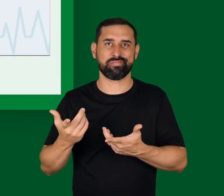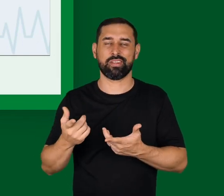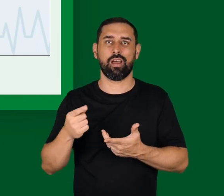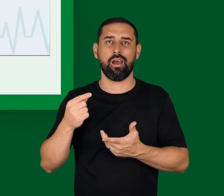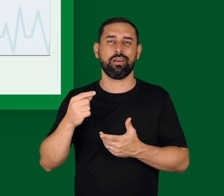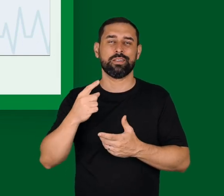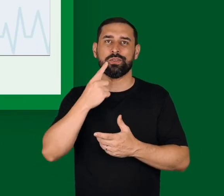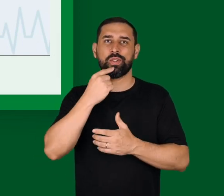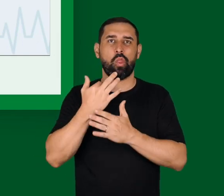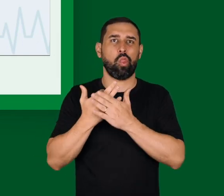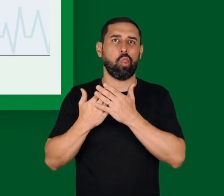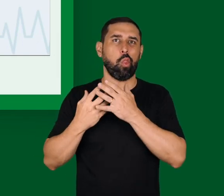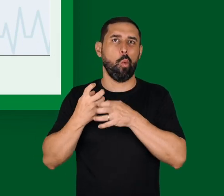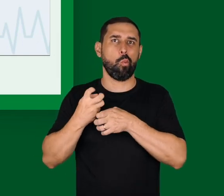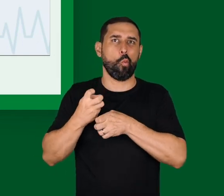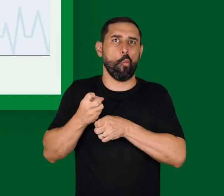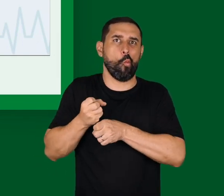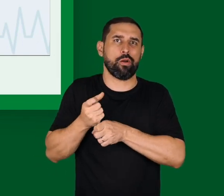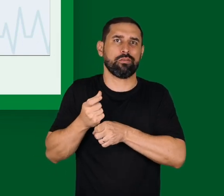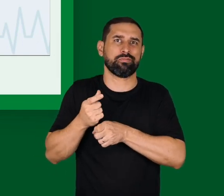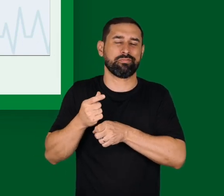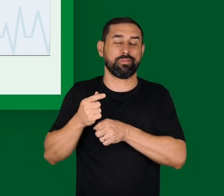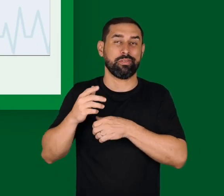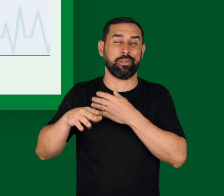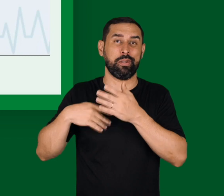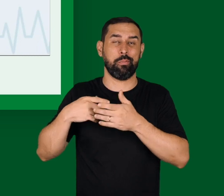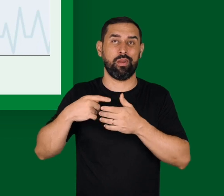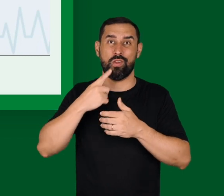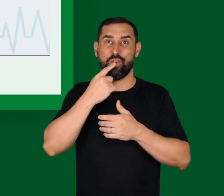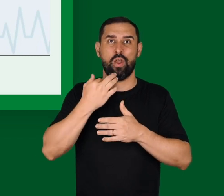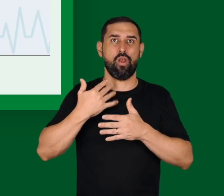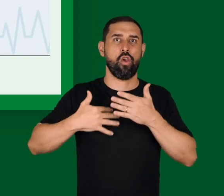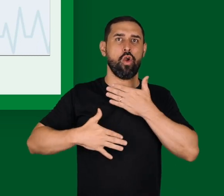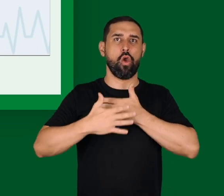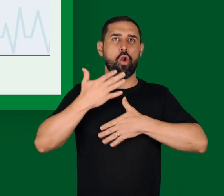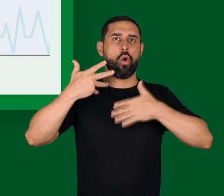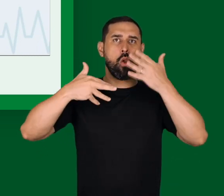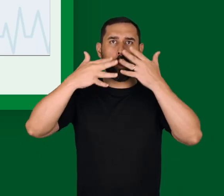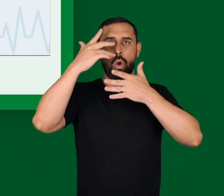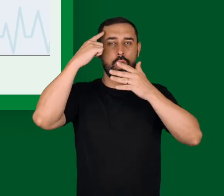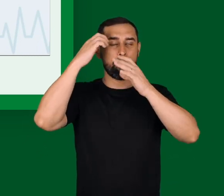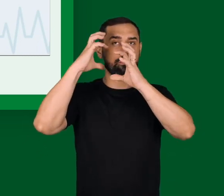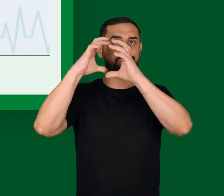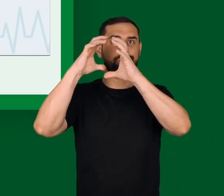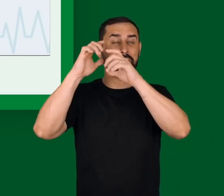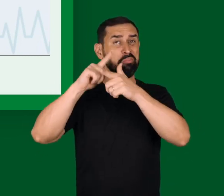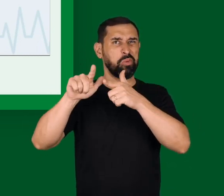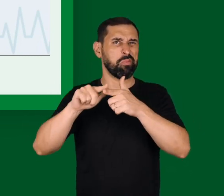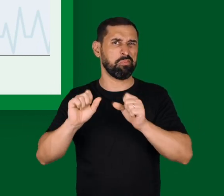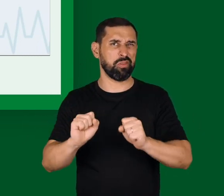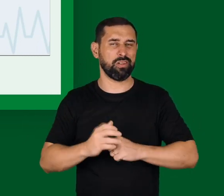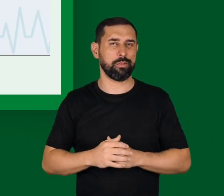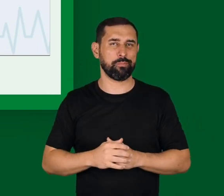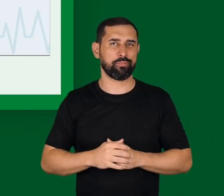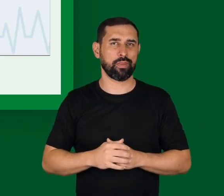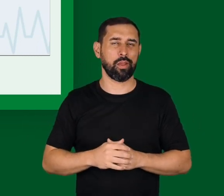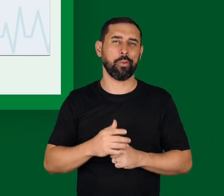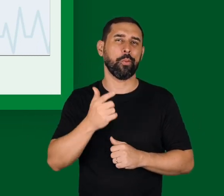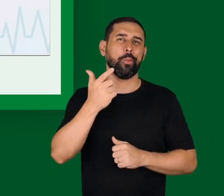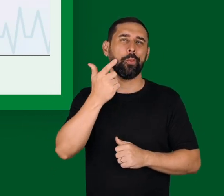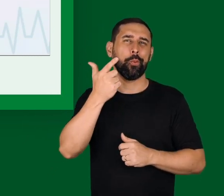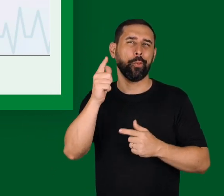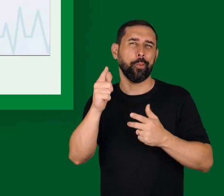dessas jugulares por causa do risco, às vezes, de trombo e a gente causar, né, alterações do fluxo sanguíneo